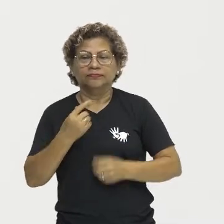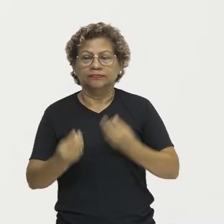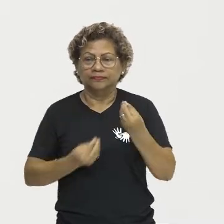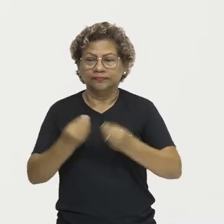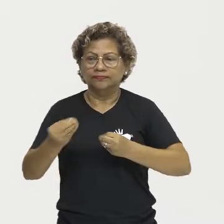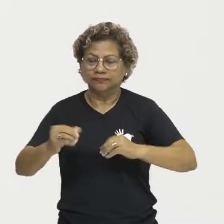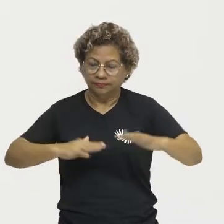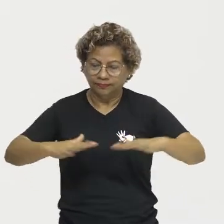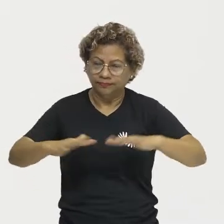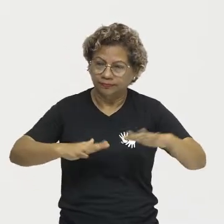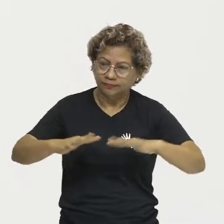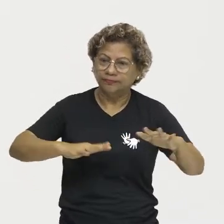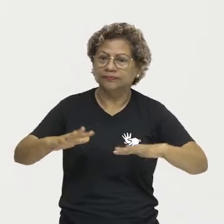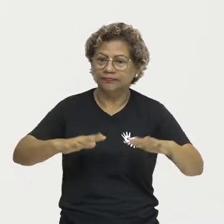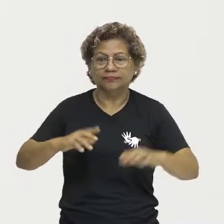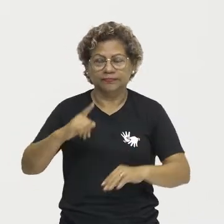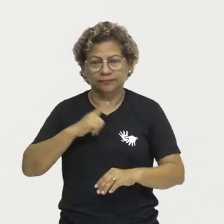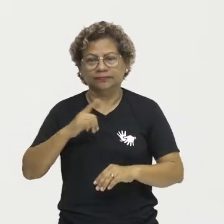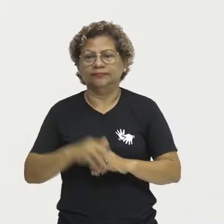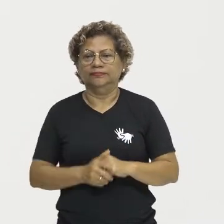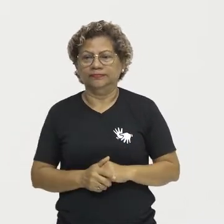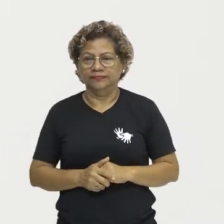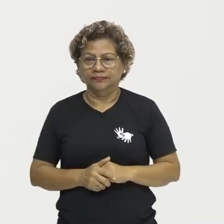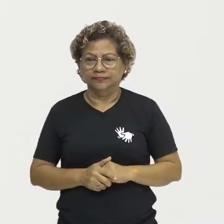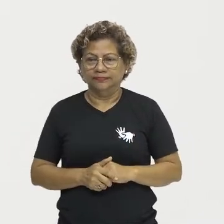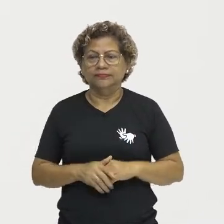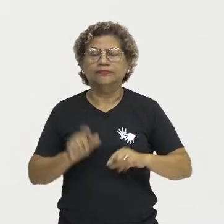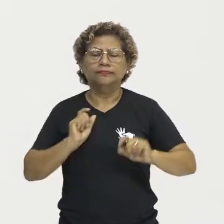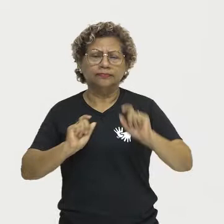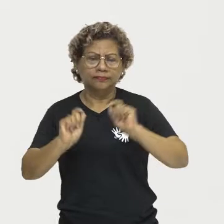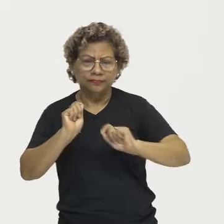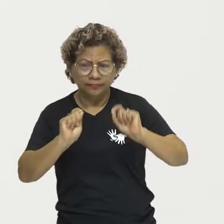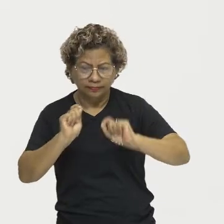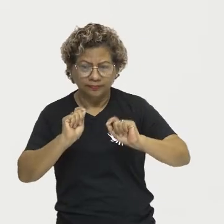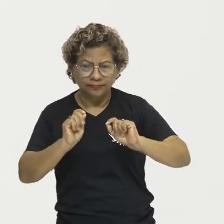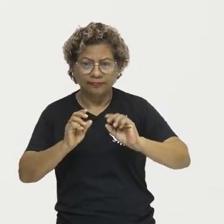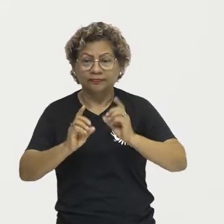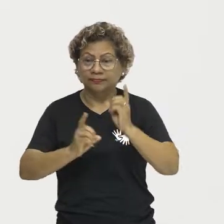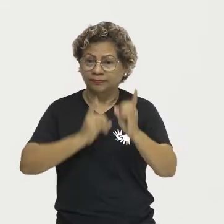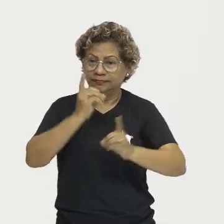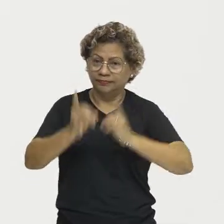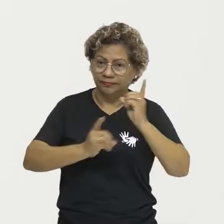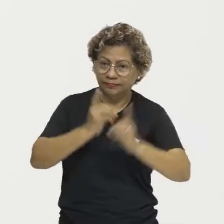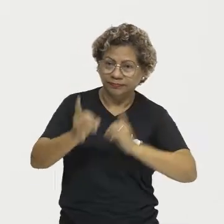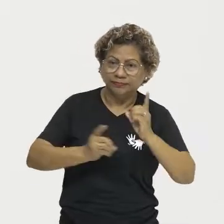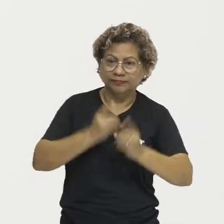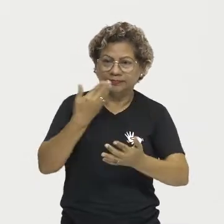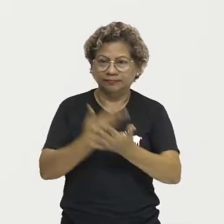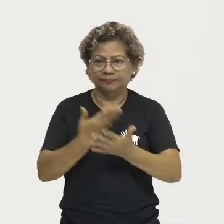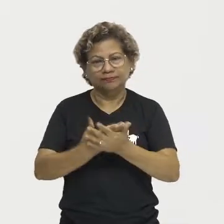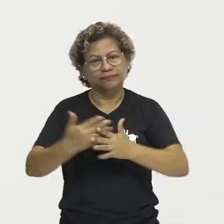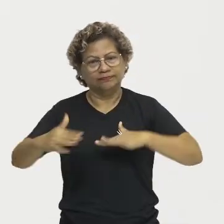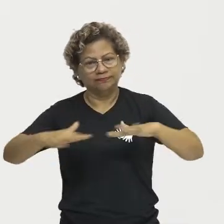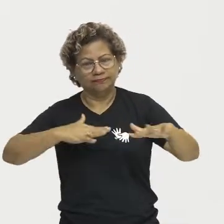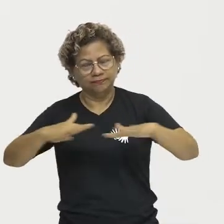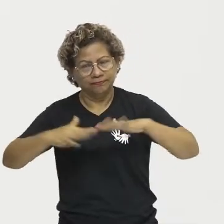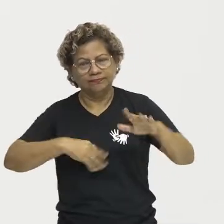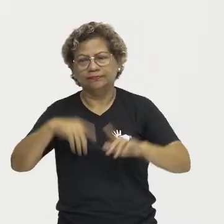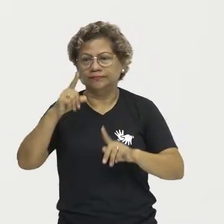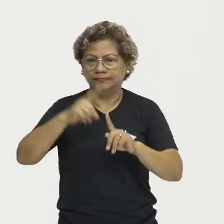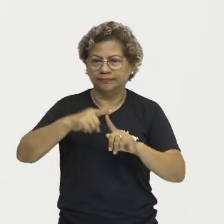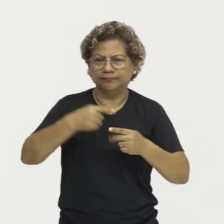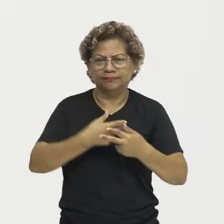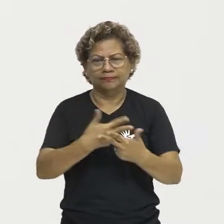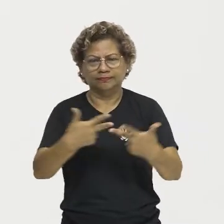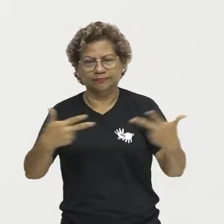A dinâmica é a parte da mecânica que estuda os movimentos, suas causas e seus efeitos.